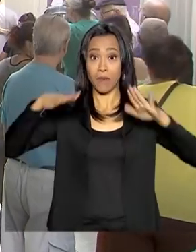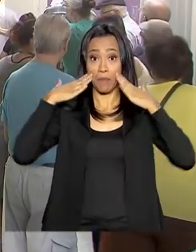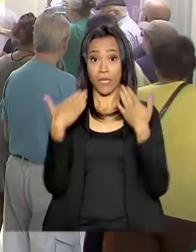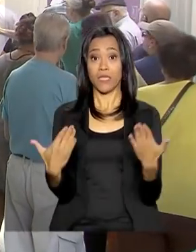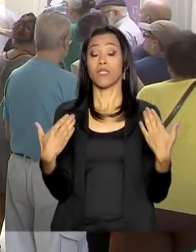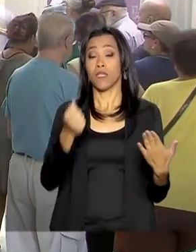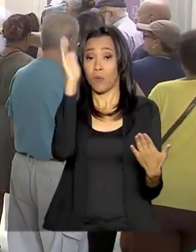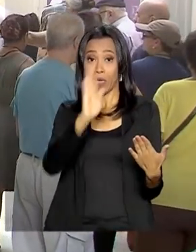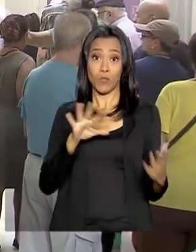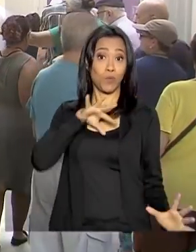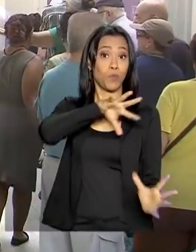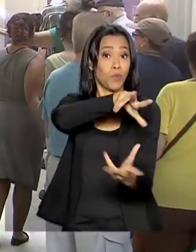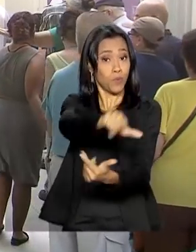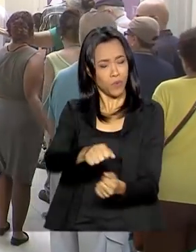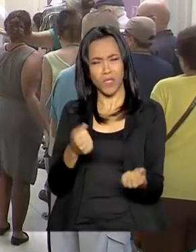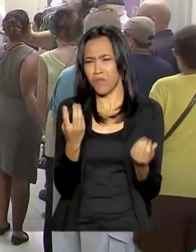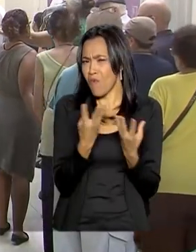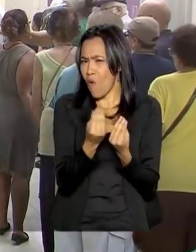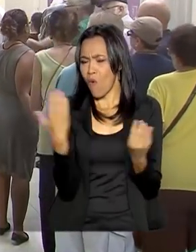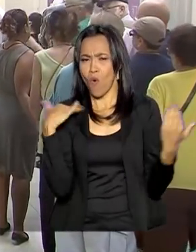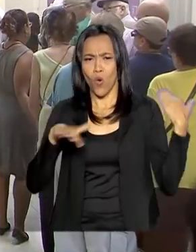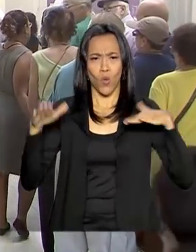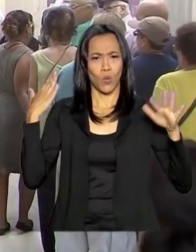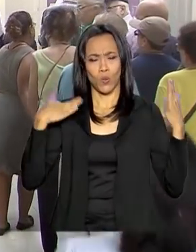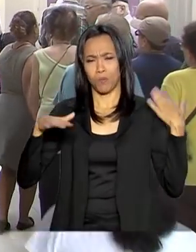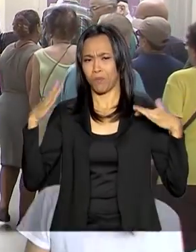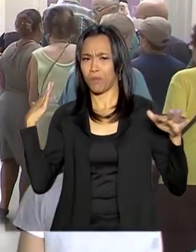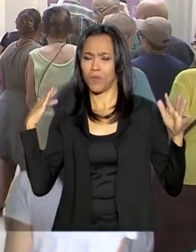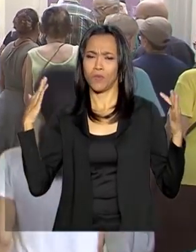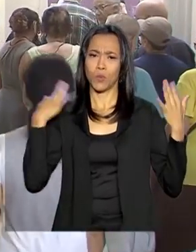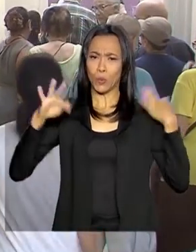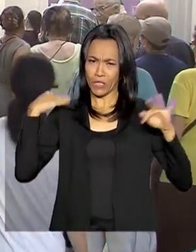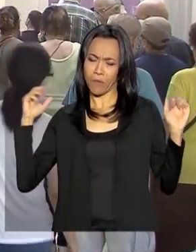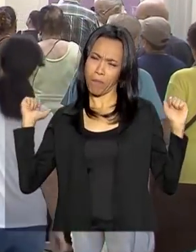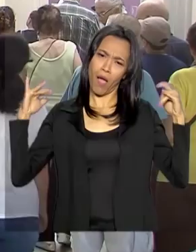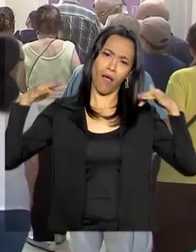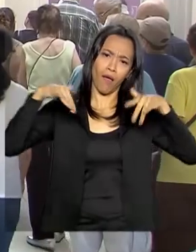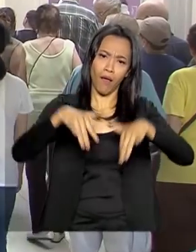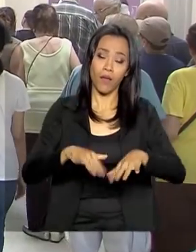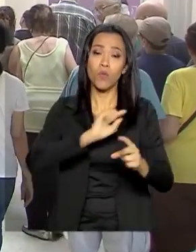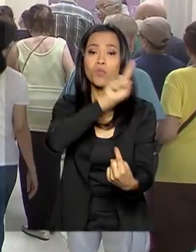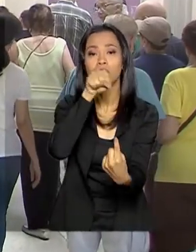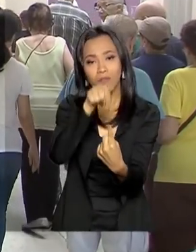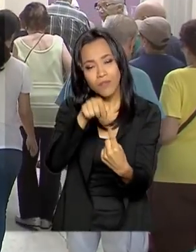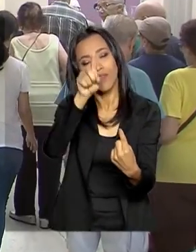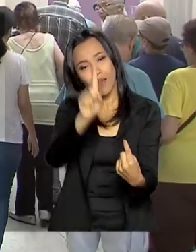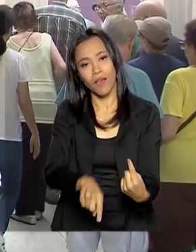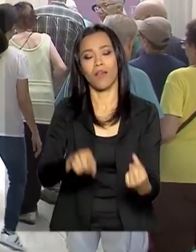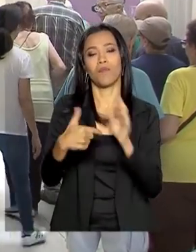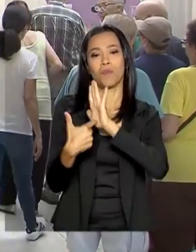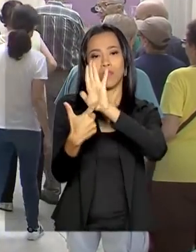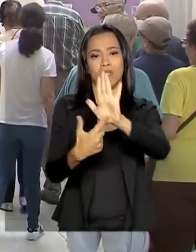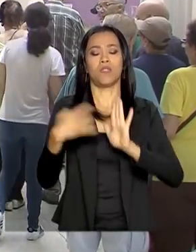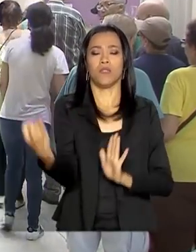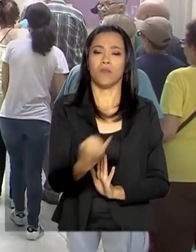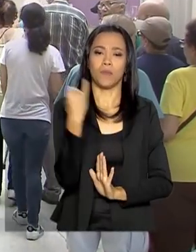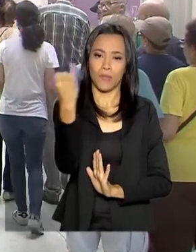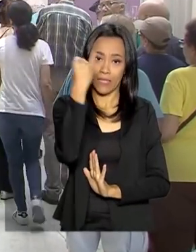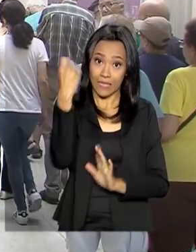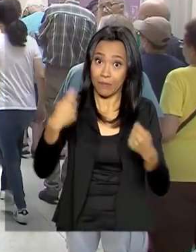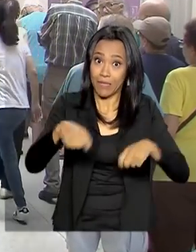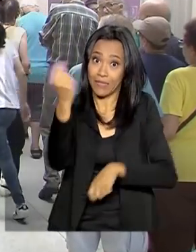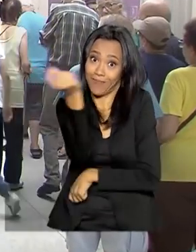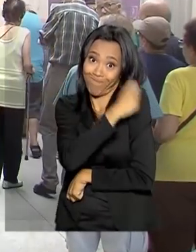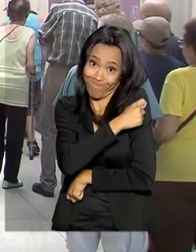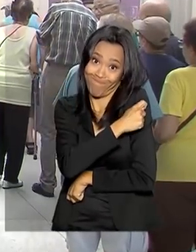acessado por milhares de turistas todos dois anos e o evento tem exatamente o objetivo de mostrar a importância da imunização